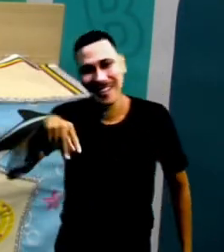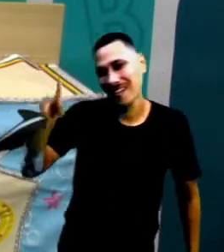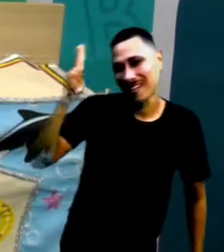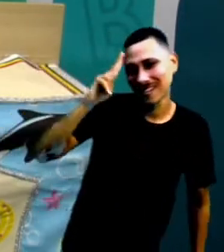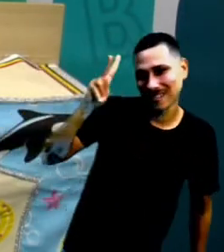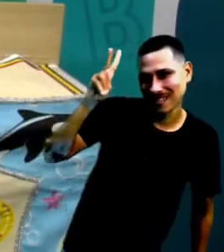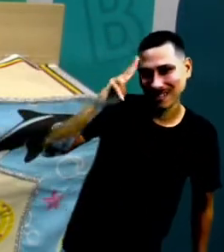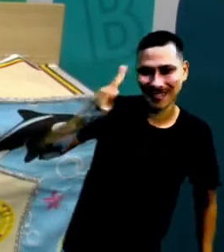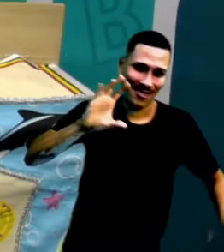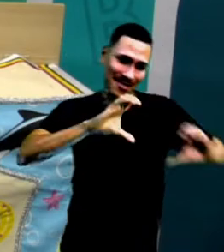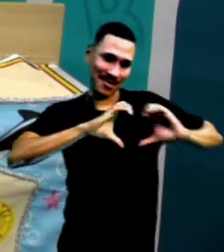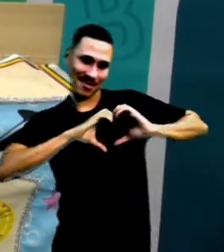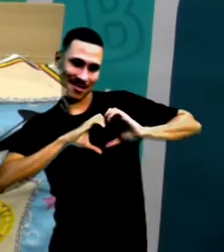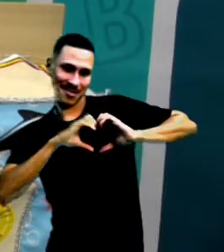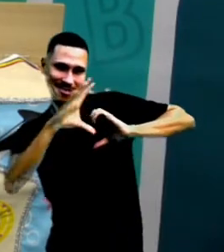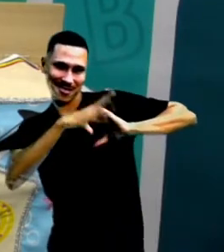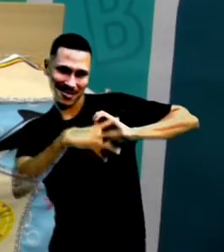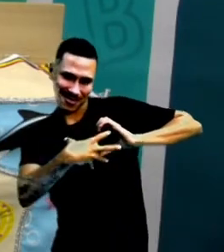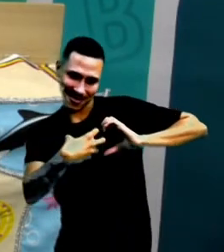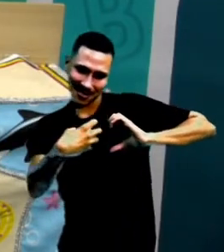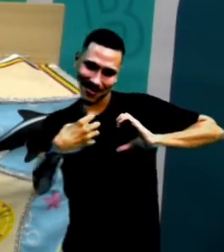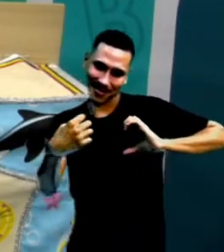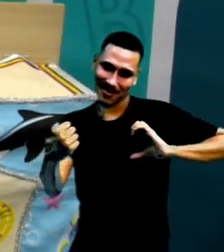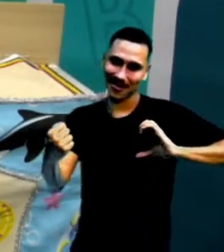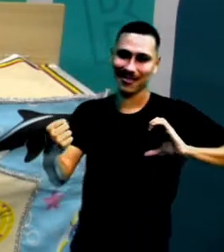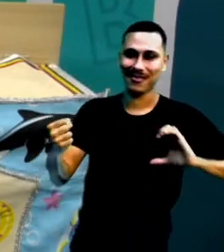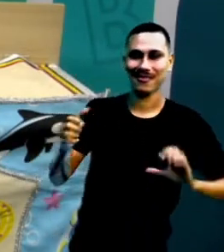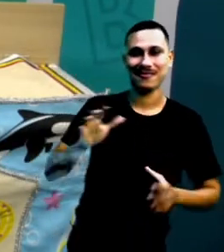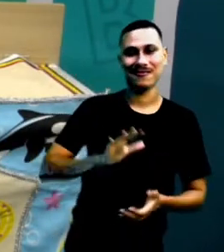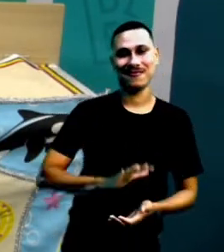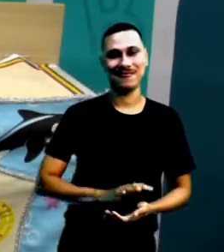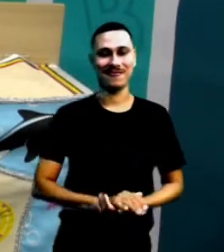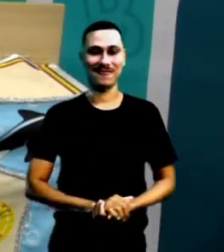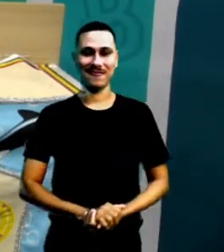Jamais ela vai sair do seu coração.